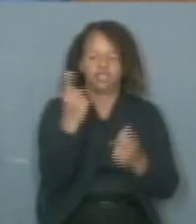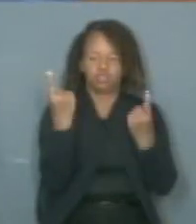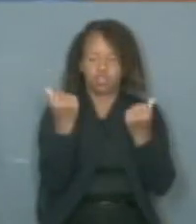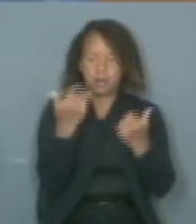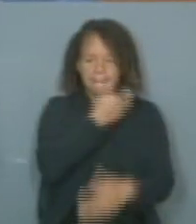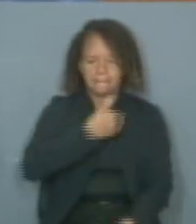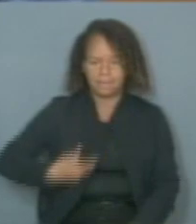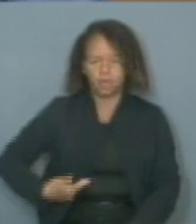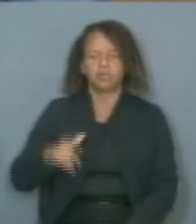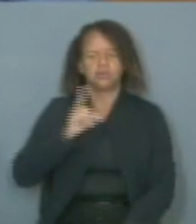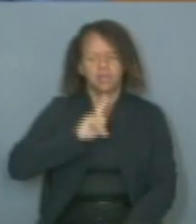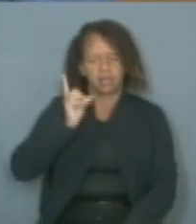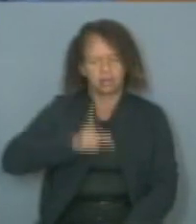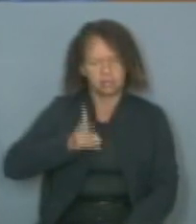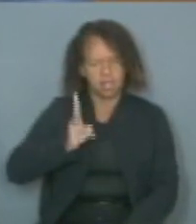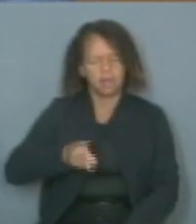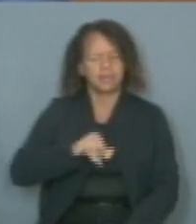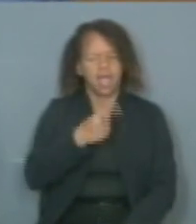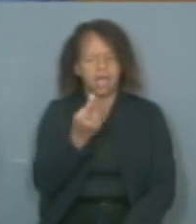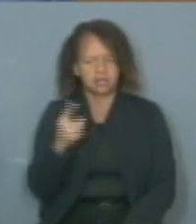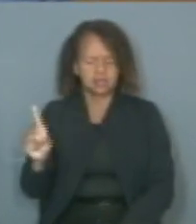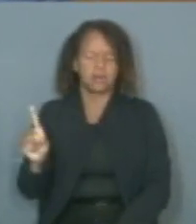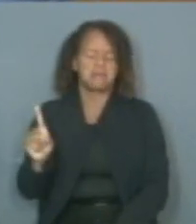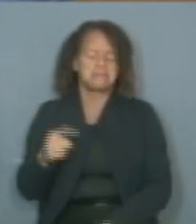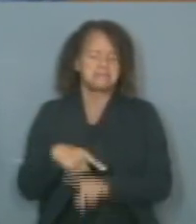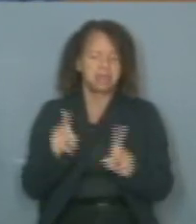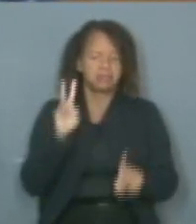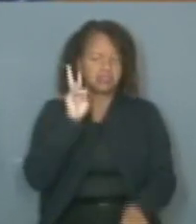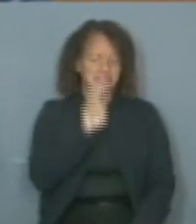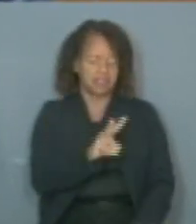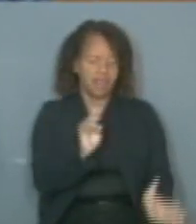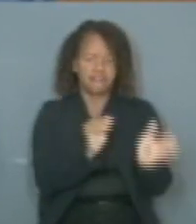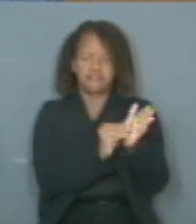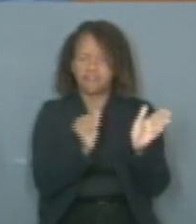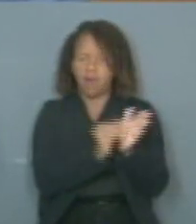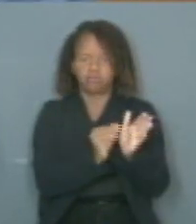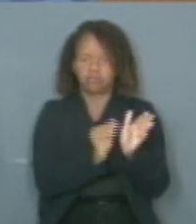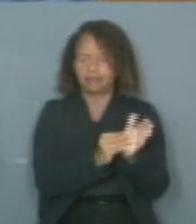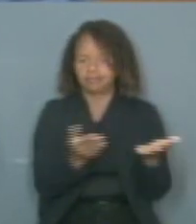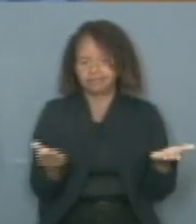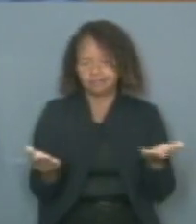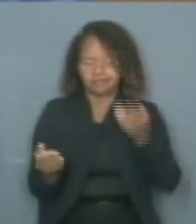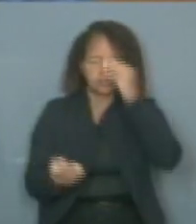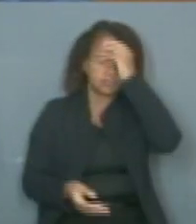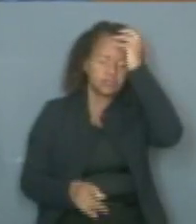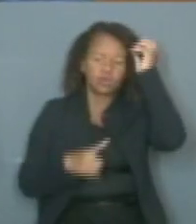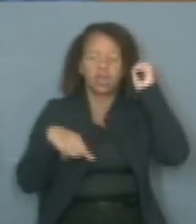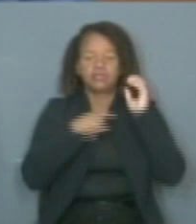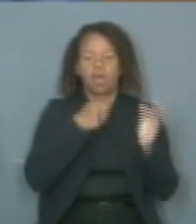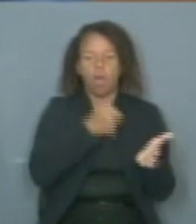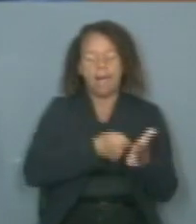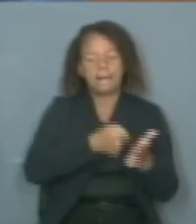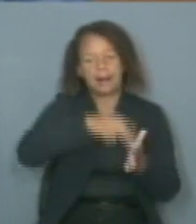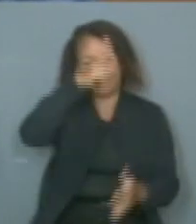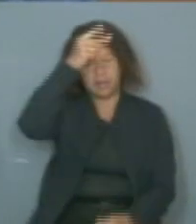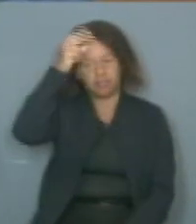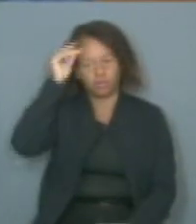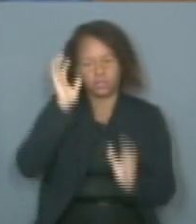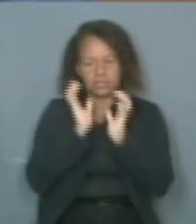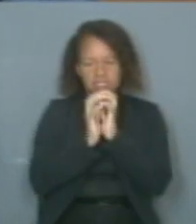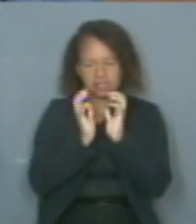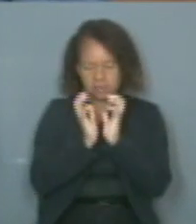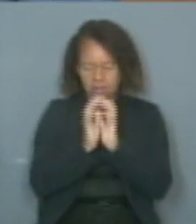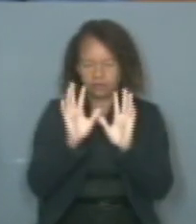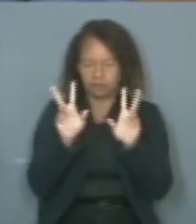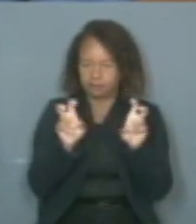possa existir cada vez mais ações, mas o que a gente vê é realmente a falta dessas ações. Então, quando a gente faz uma cobrança à Prefeitura da cidade do Recife